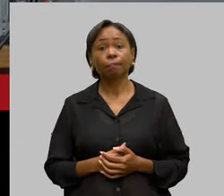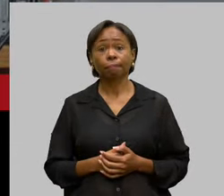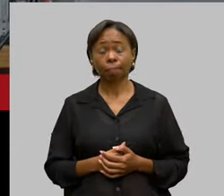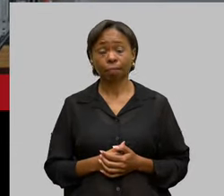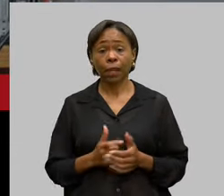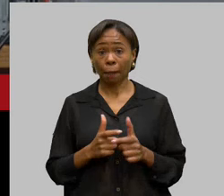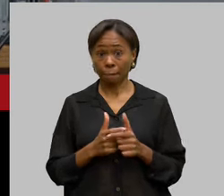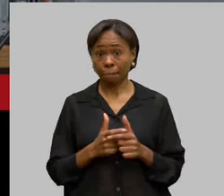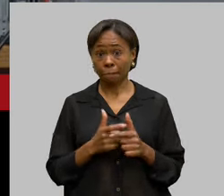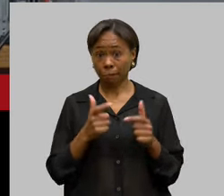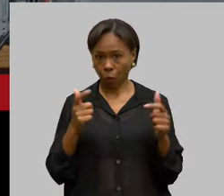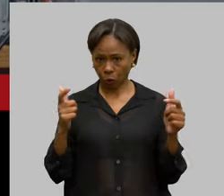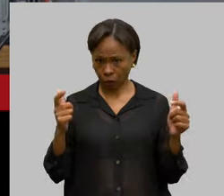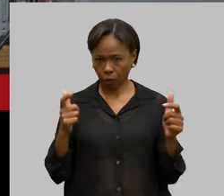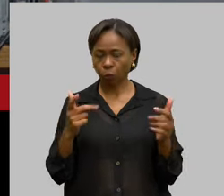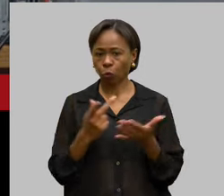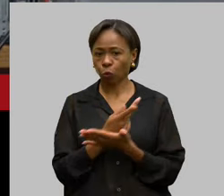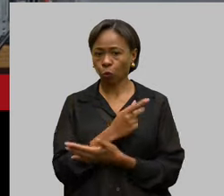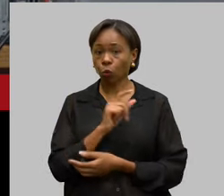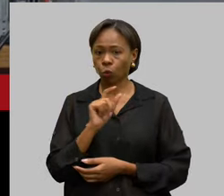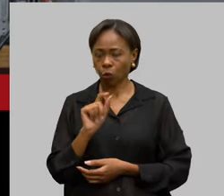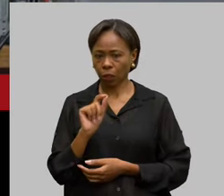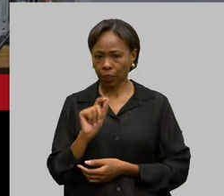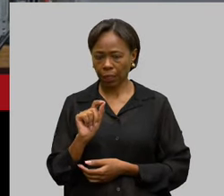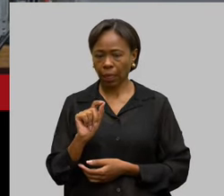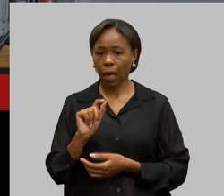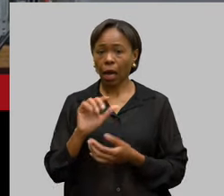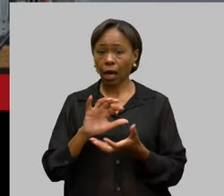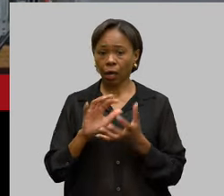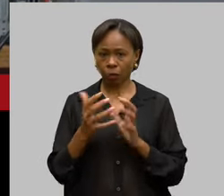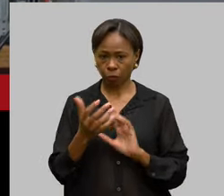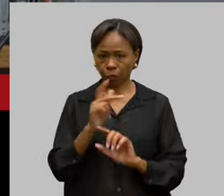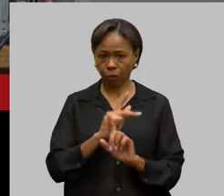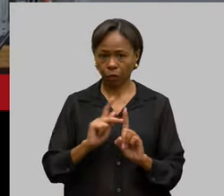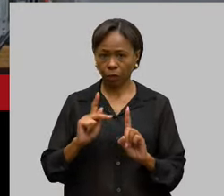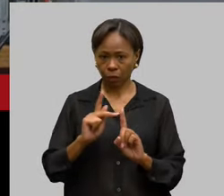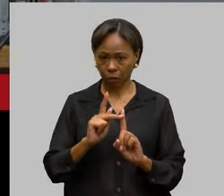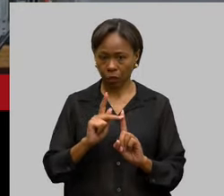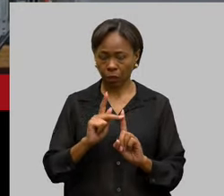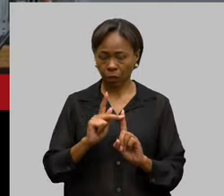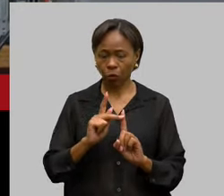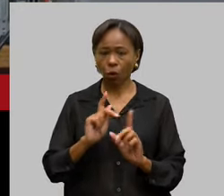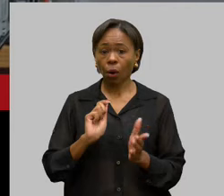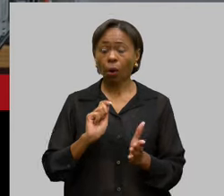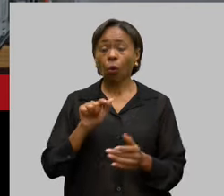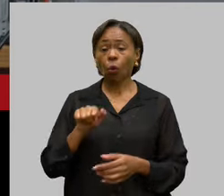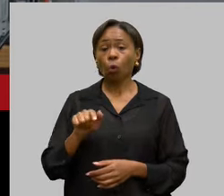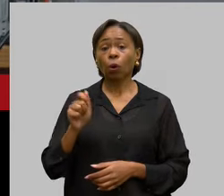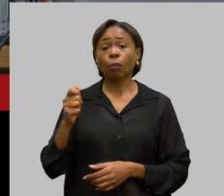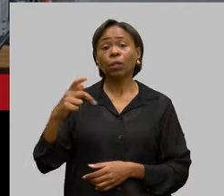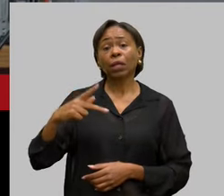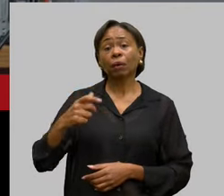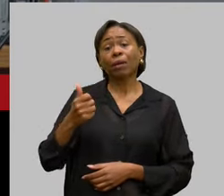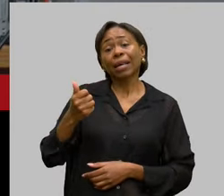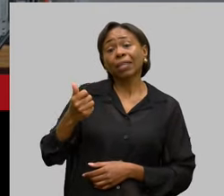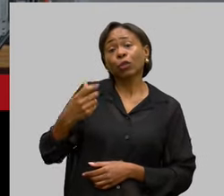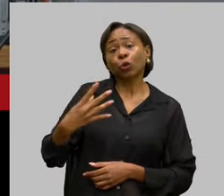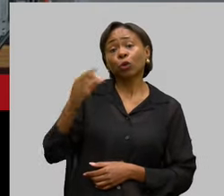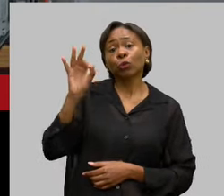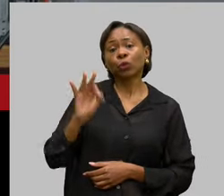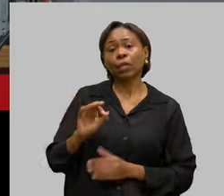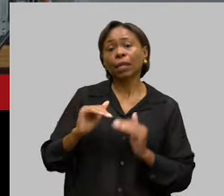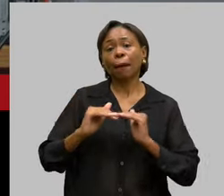casos a reforma da Previdência taxou os aposentados com os 14% abaixo do teto sim então